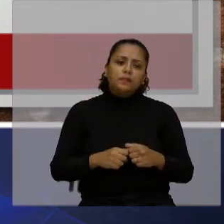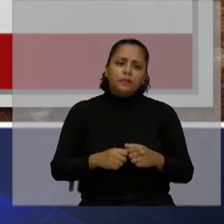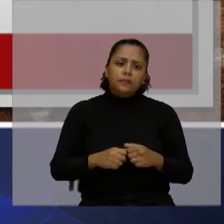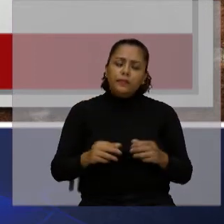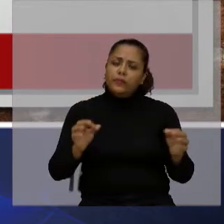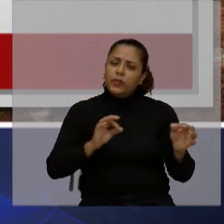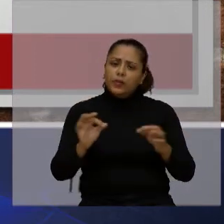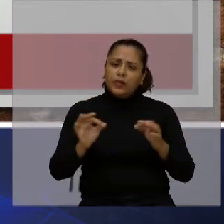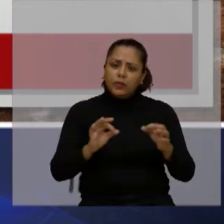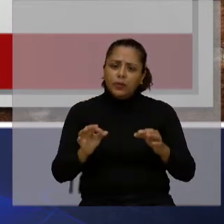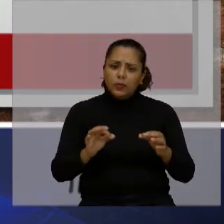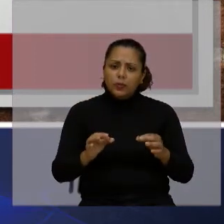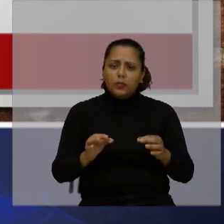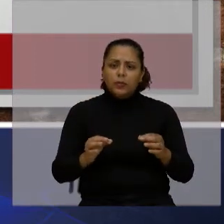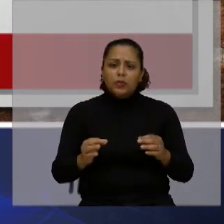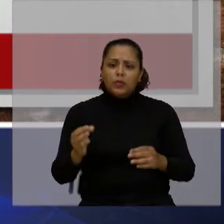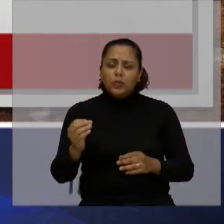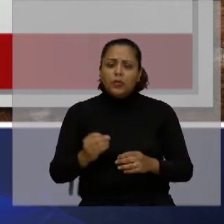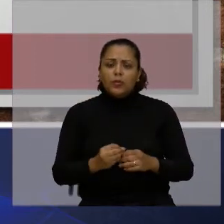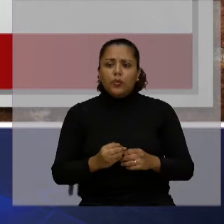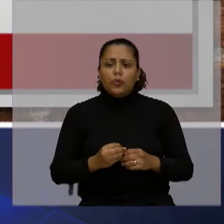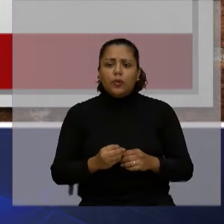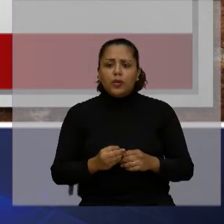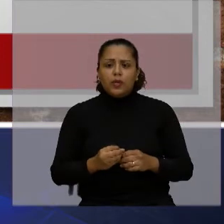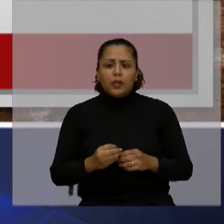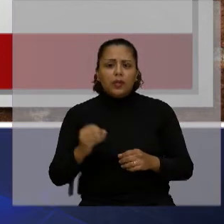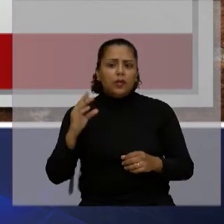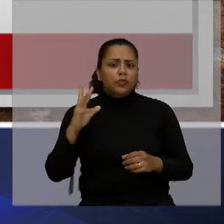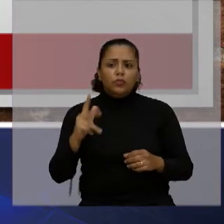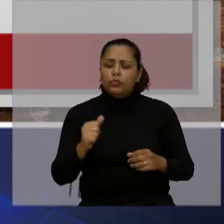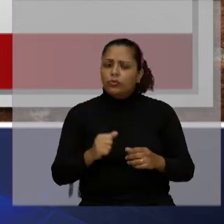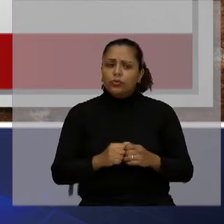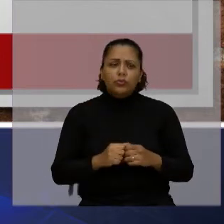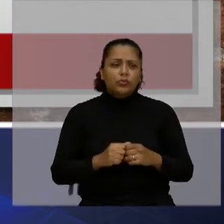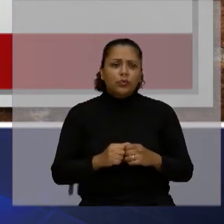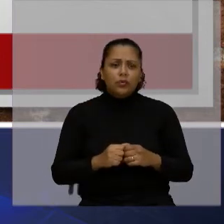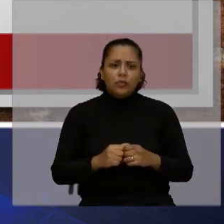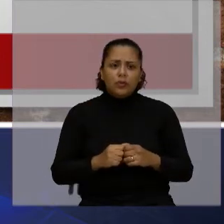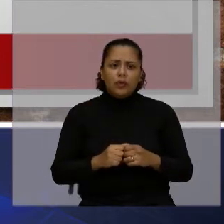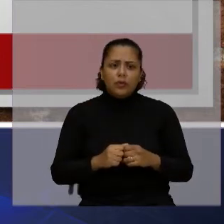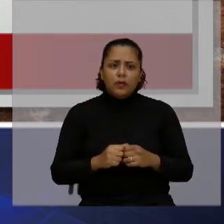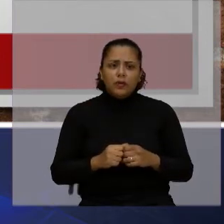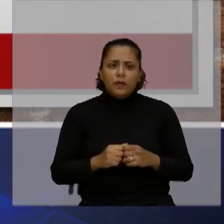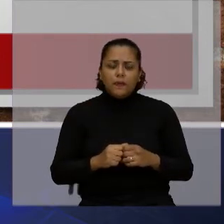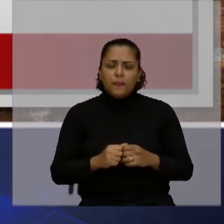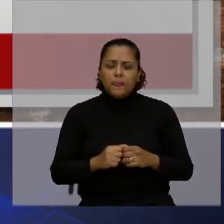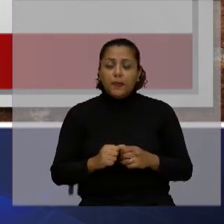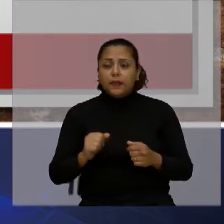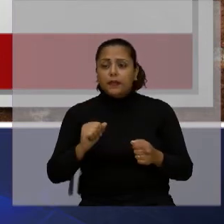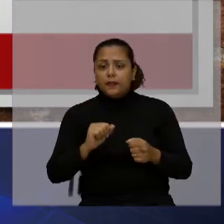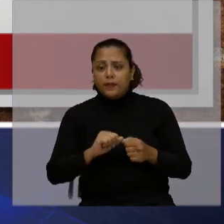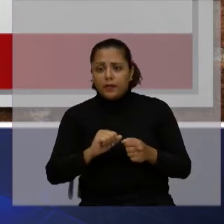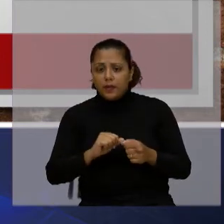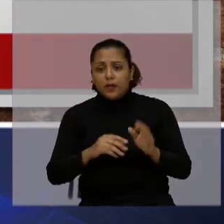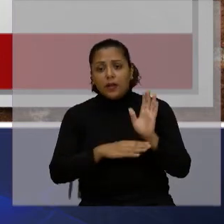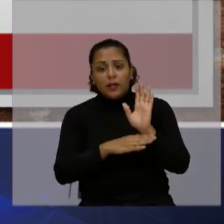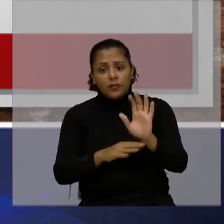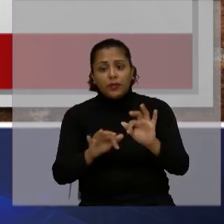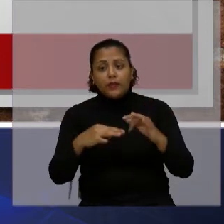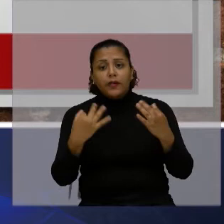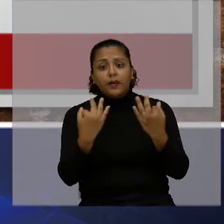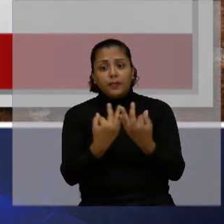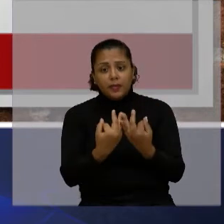arrume do gramado, alambrado, o vestiário, dê um abrigo ou um cuidado para a família que está morando